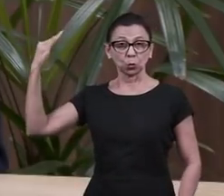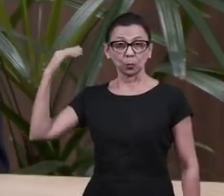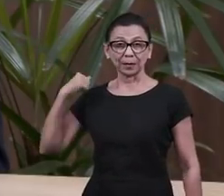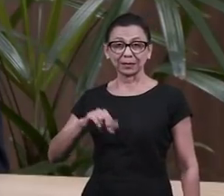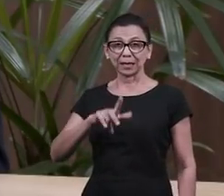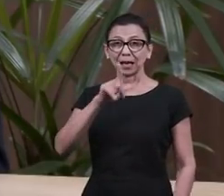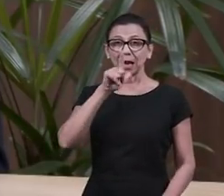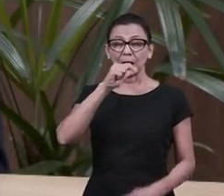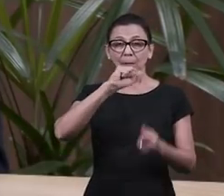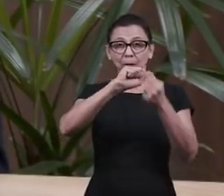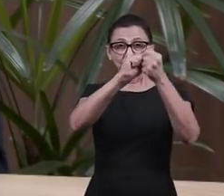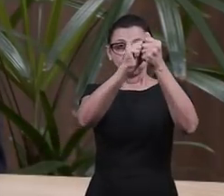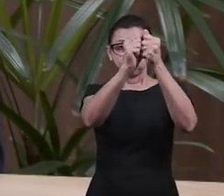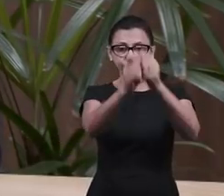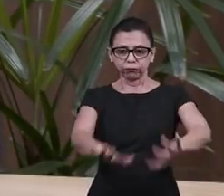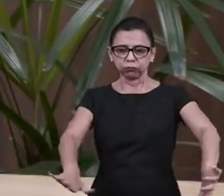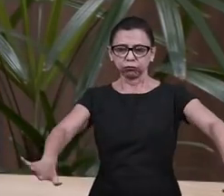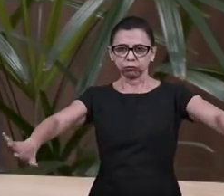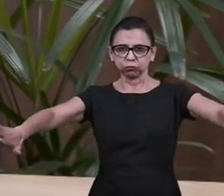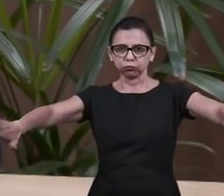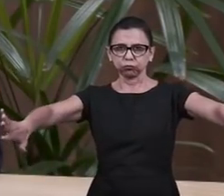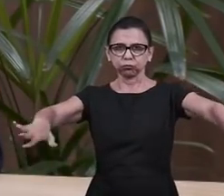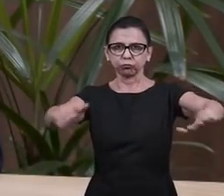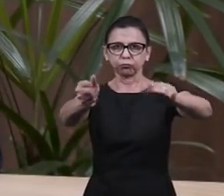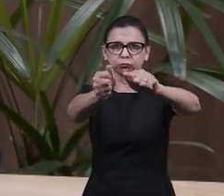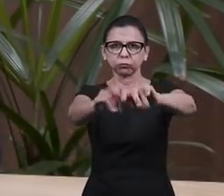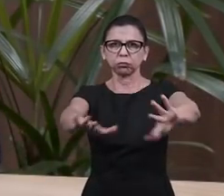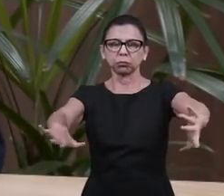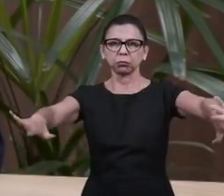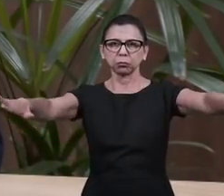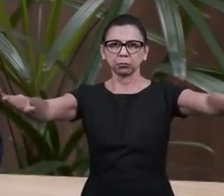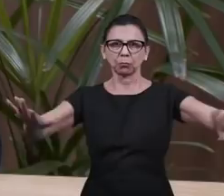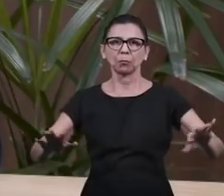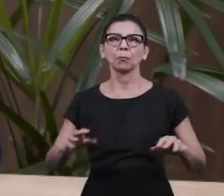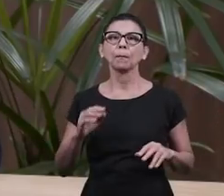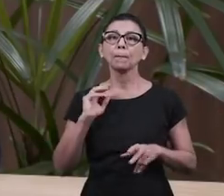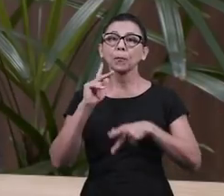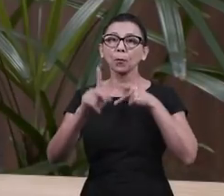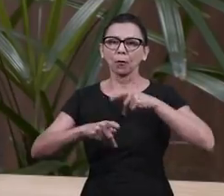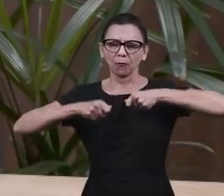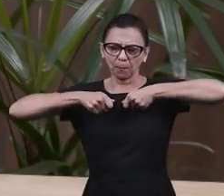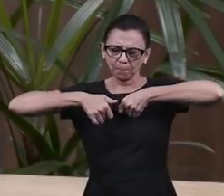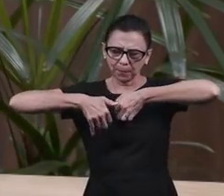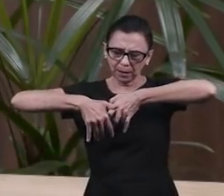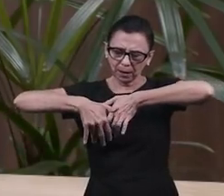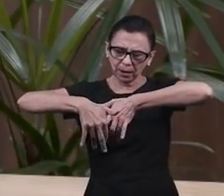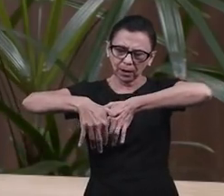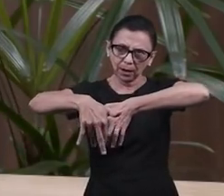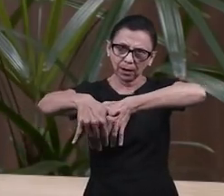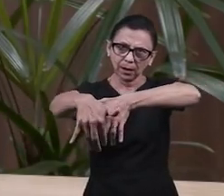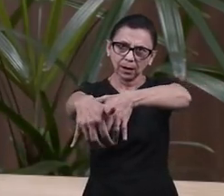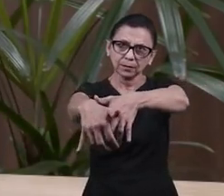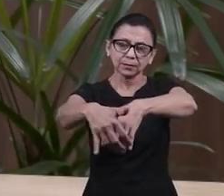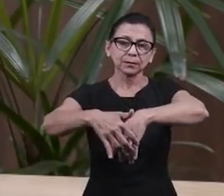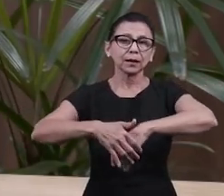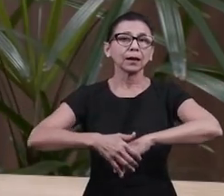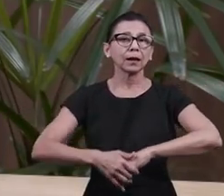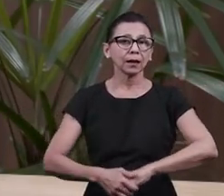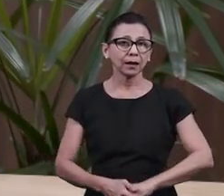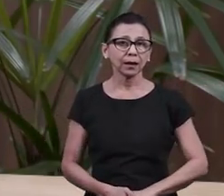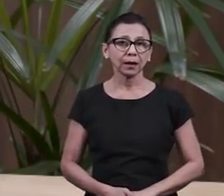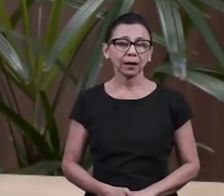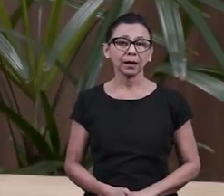do Senhor passar. Então, o Senhor abriu um caminho, nós estamos em um caminho. E enquanto Israel